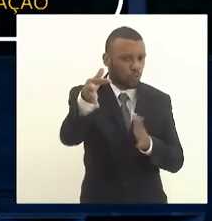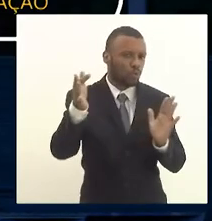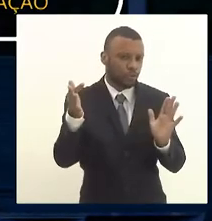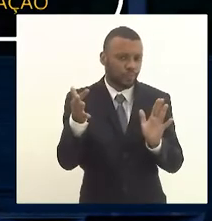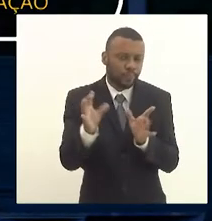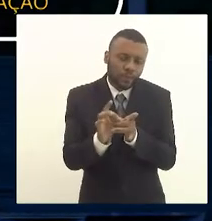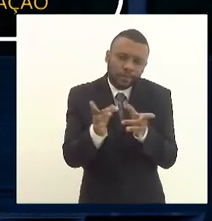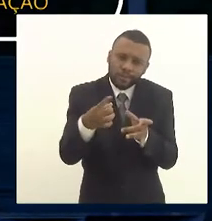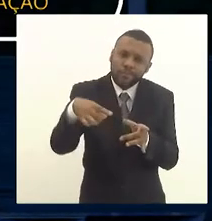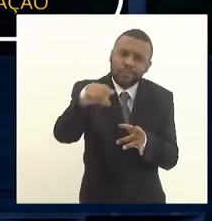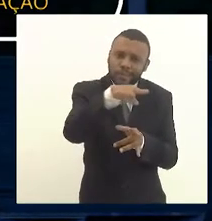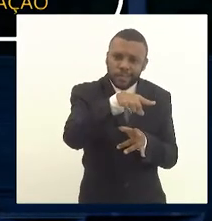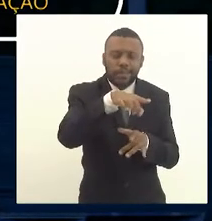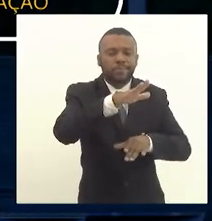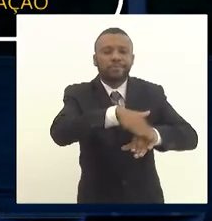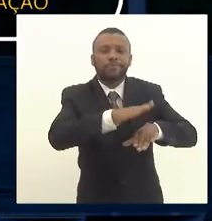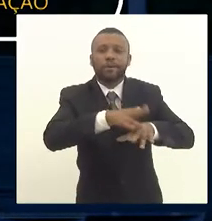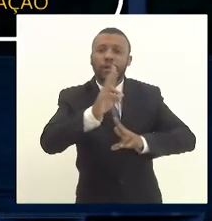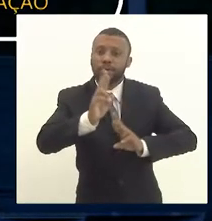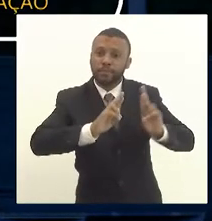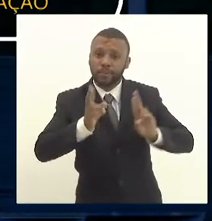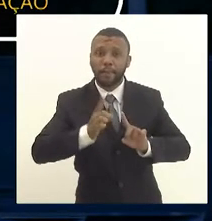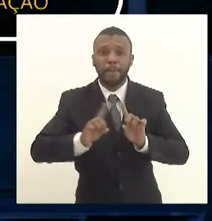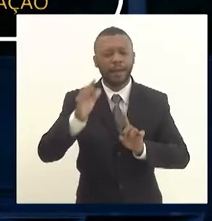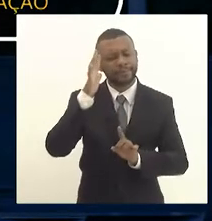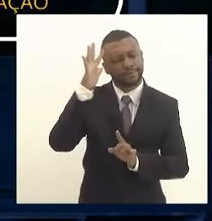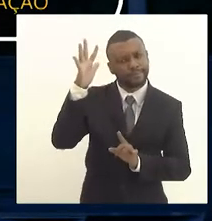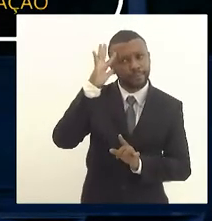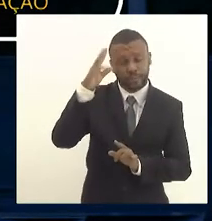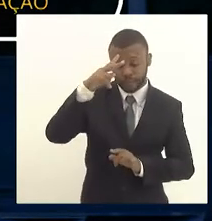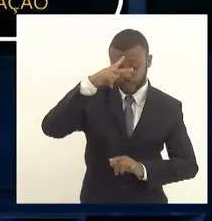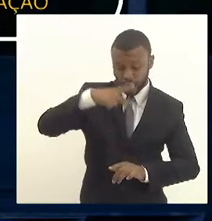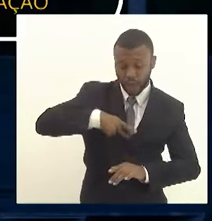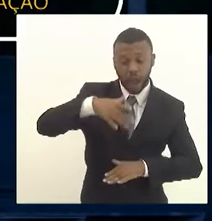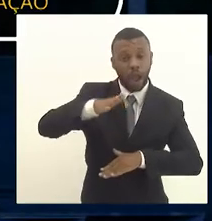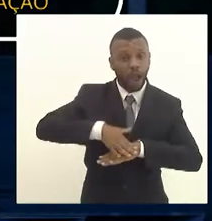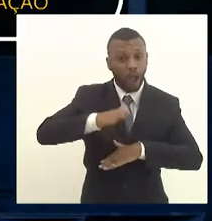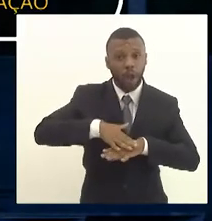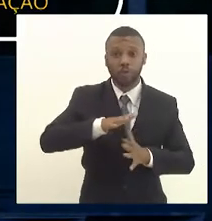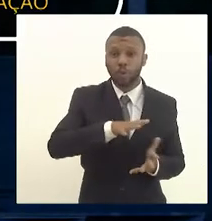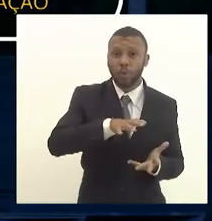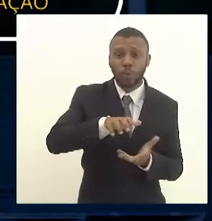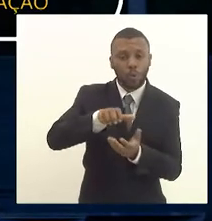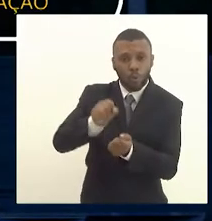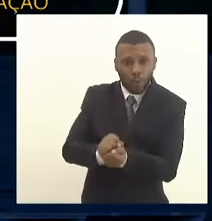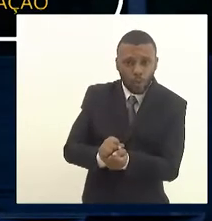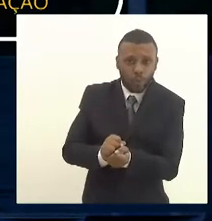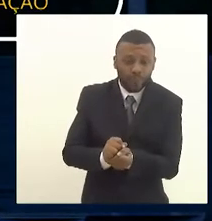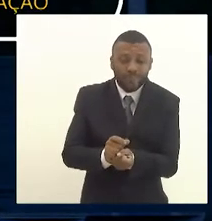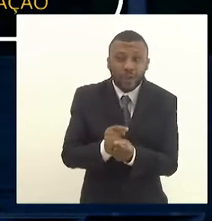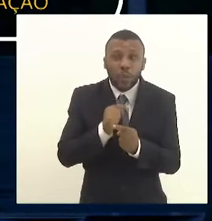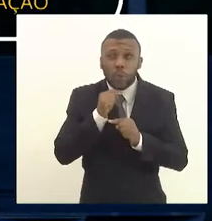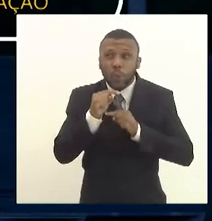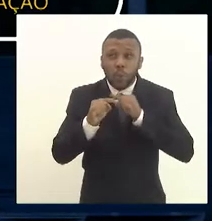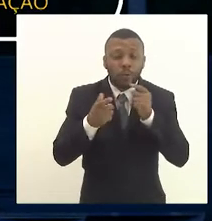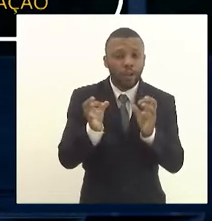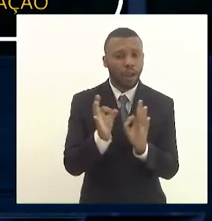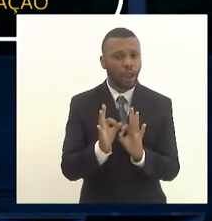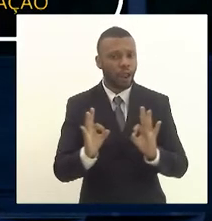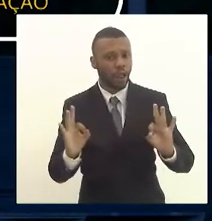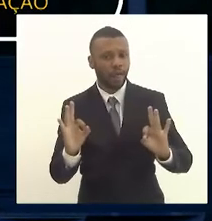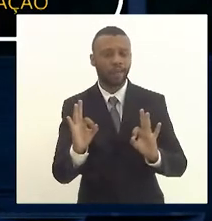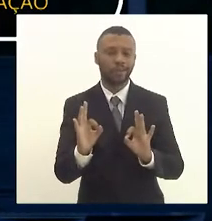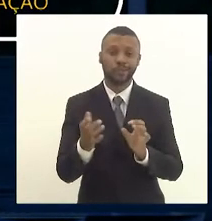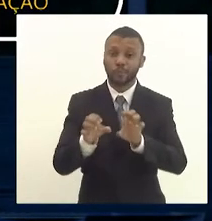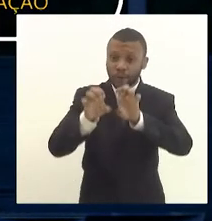mas vislumbramos um cenário de autossustentabilidade dessa infraestrutura. Não tenho dúvida que se trata de uma infraestrutura privilegiadíssima e